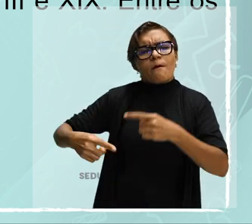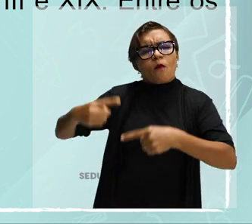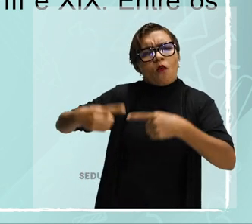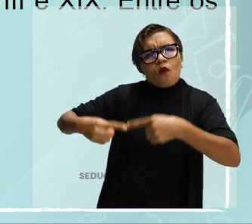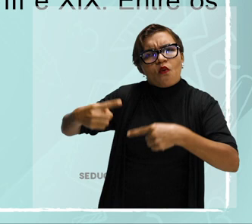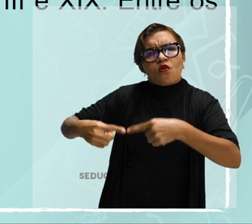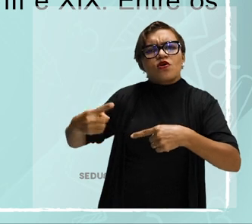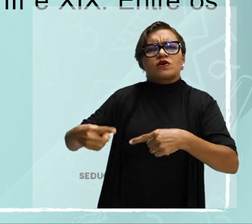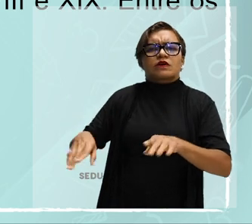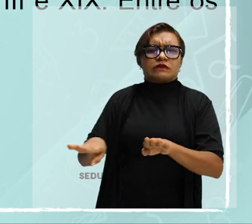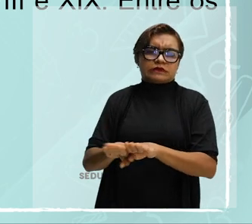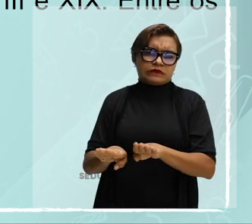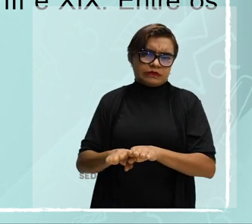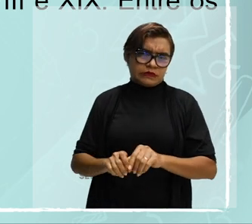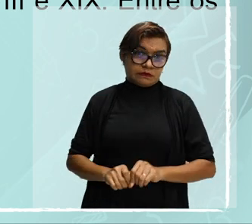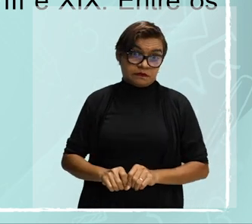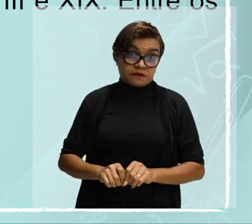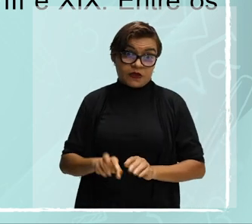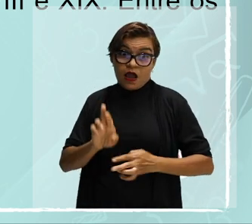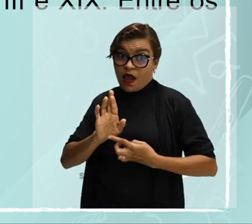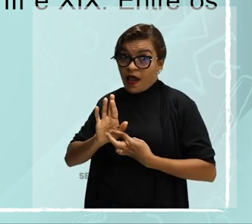XIX. Entre os